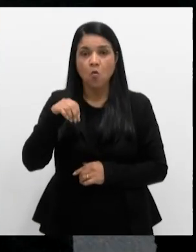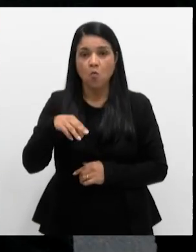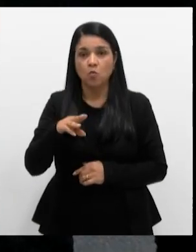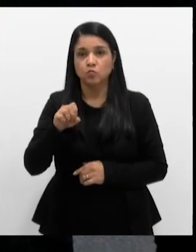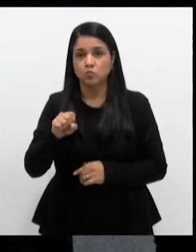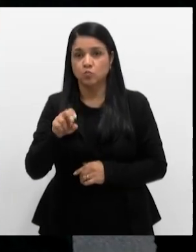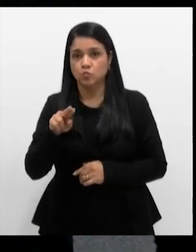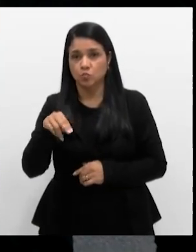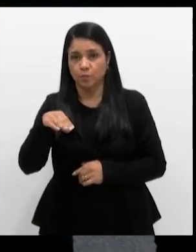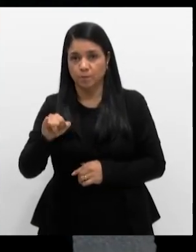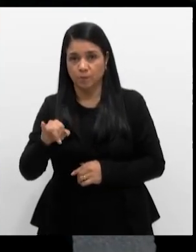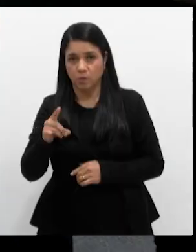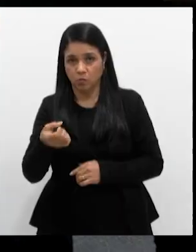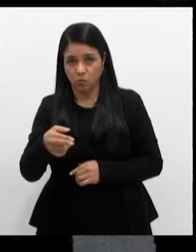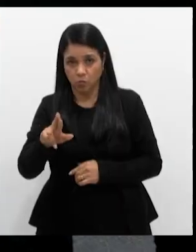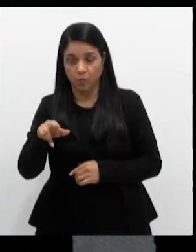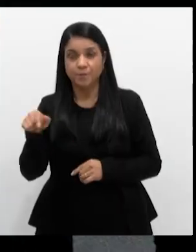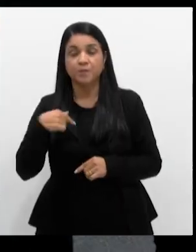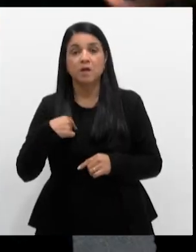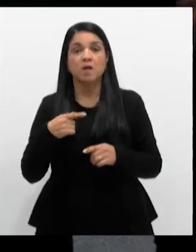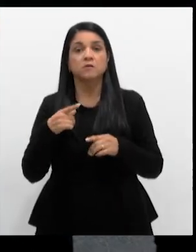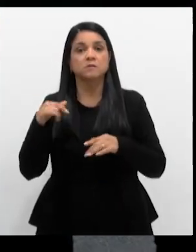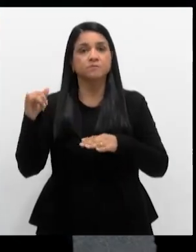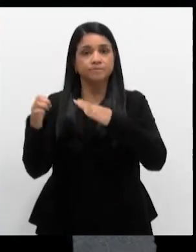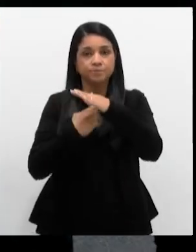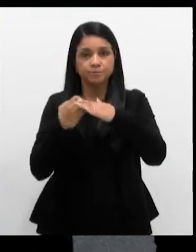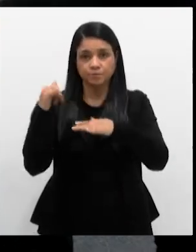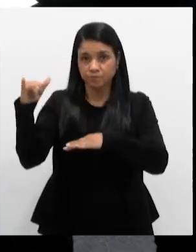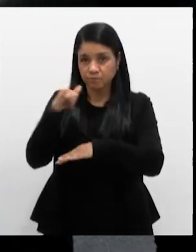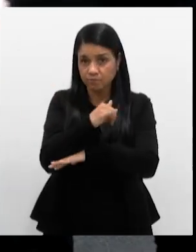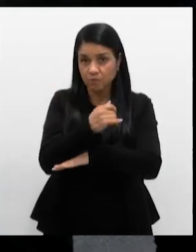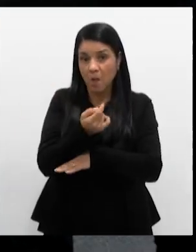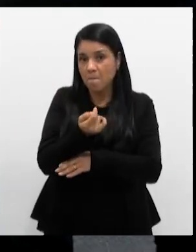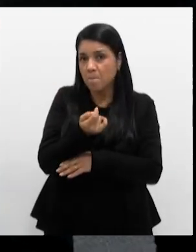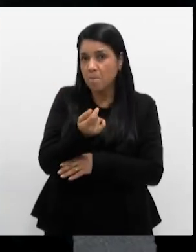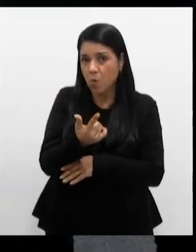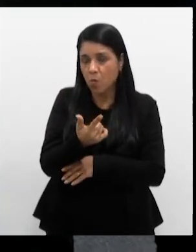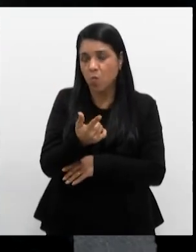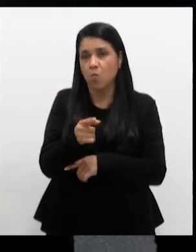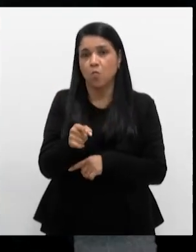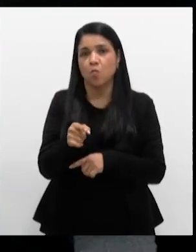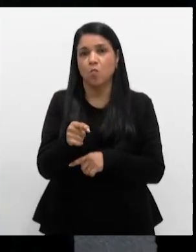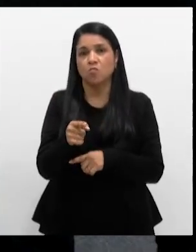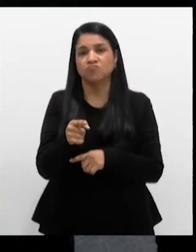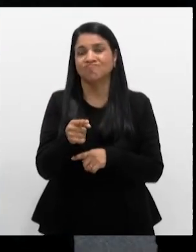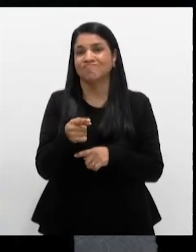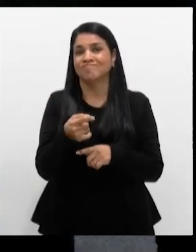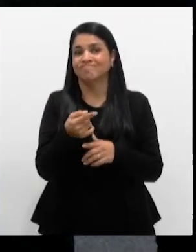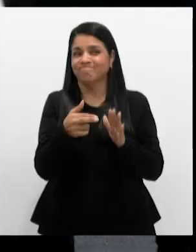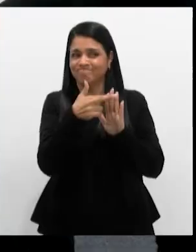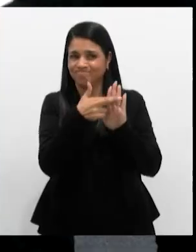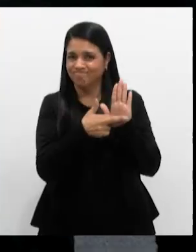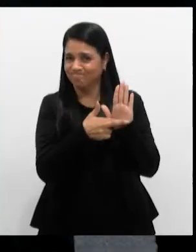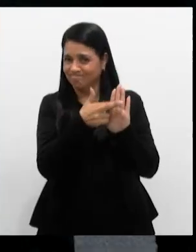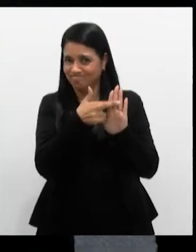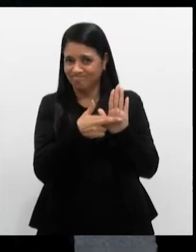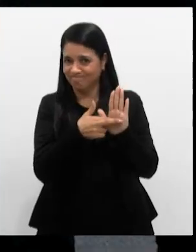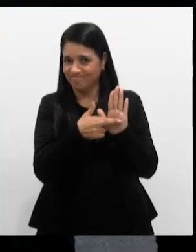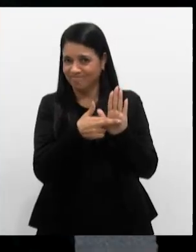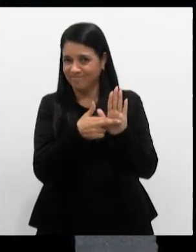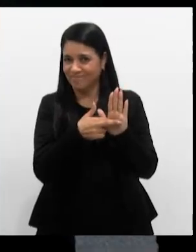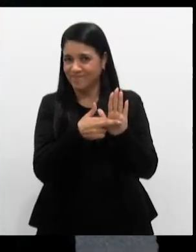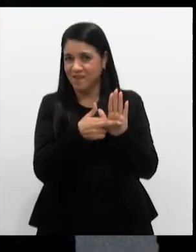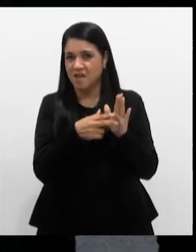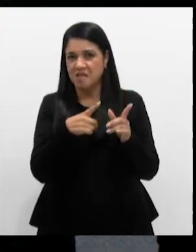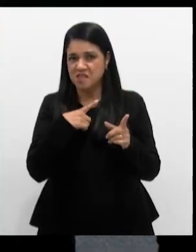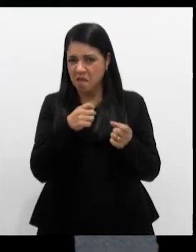ainda, deputado Carlos Mink, as companhias aéreas ainda serem pouquissimamente reguladas e terem um poder tão forte